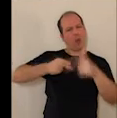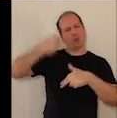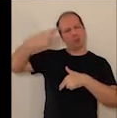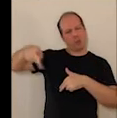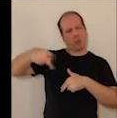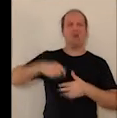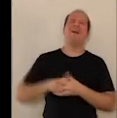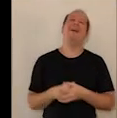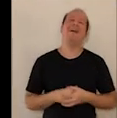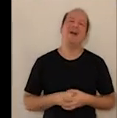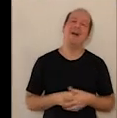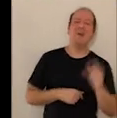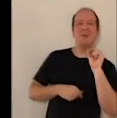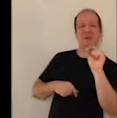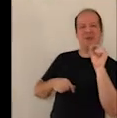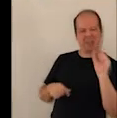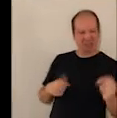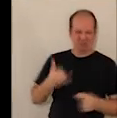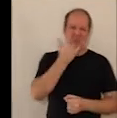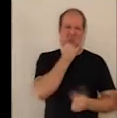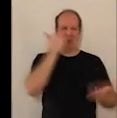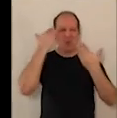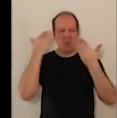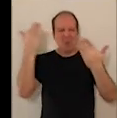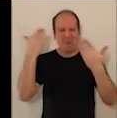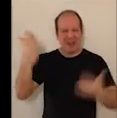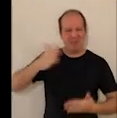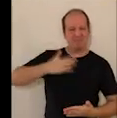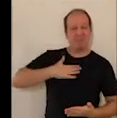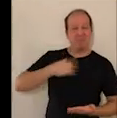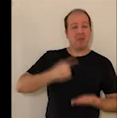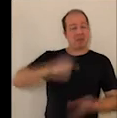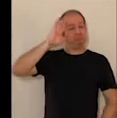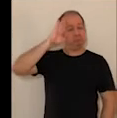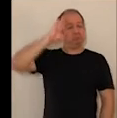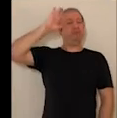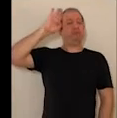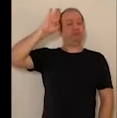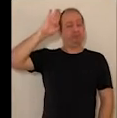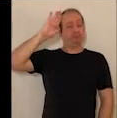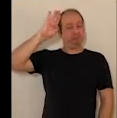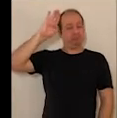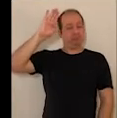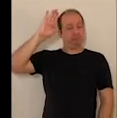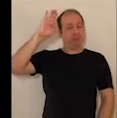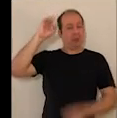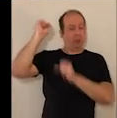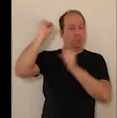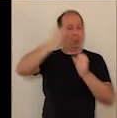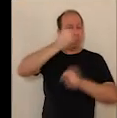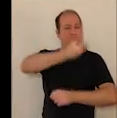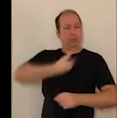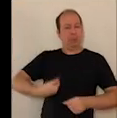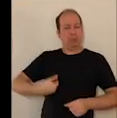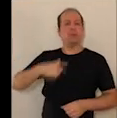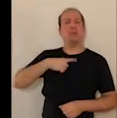quê? Ousa-se comparar a mim um contra-almirante nomeado pela República? E nós